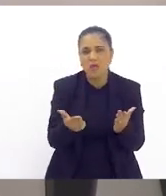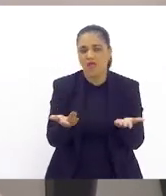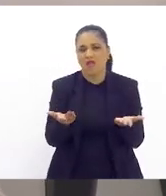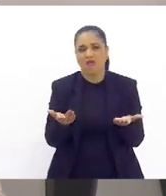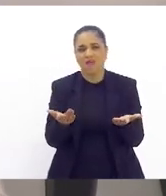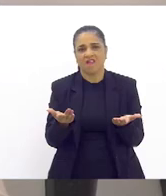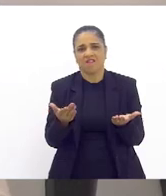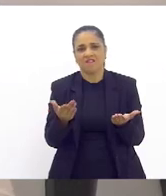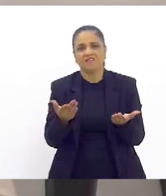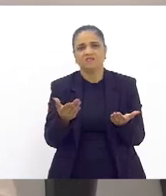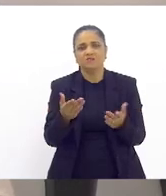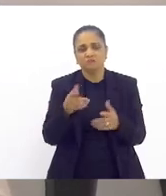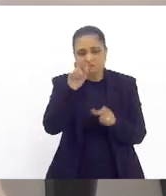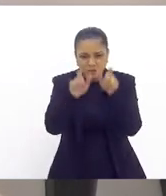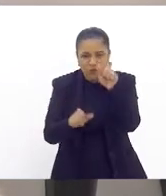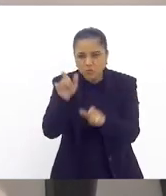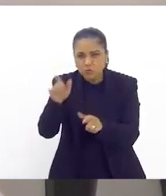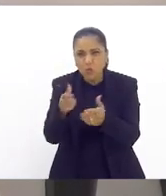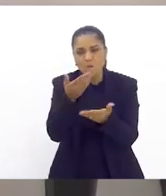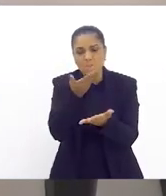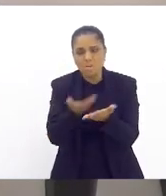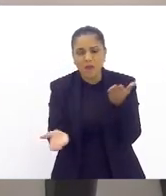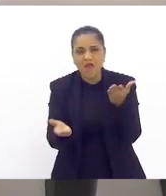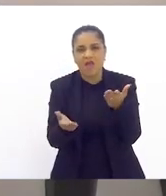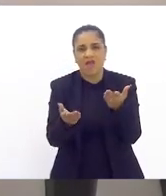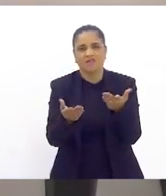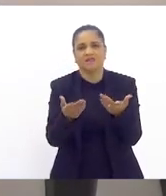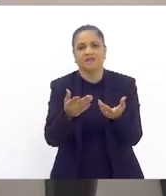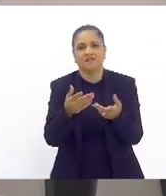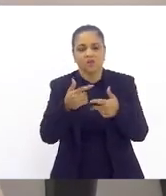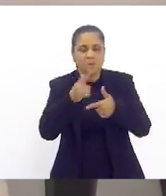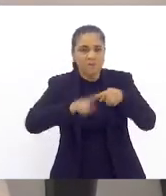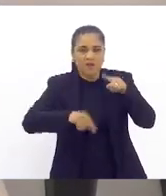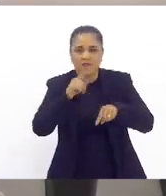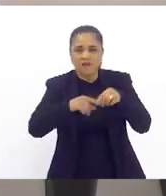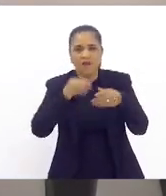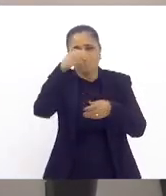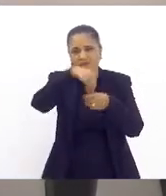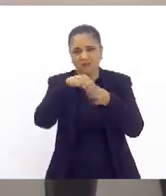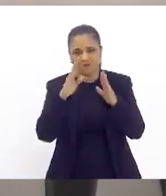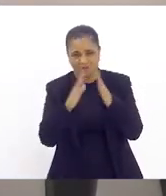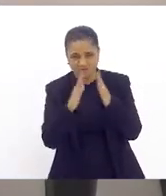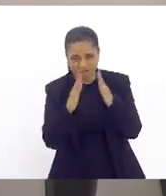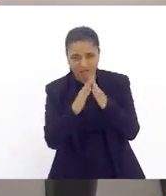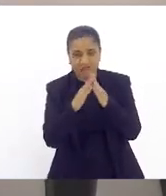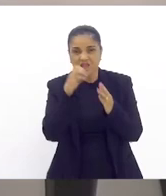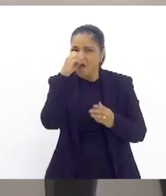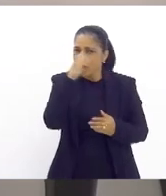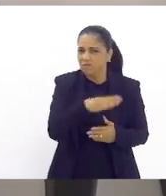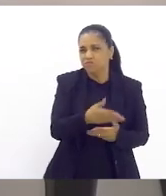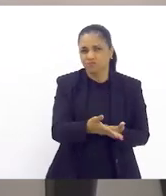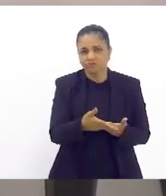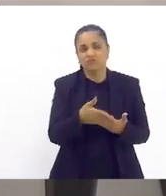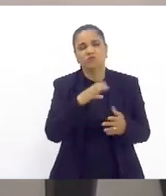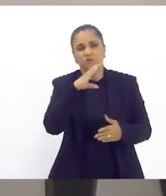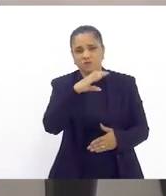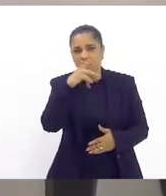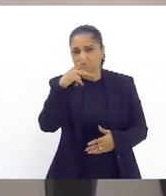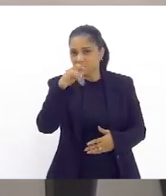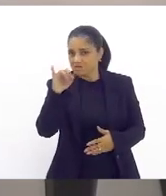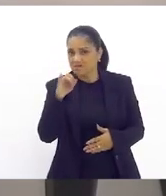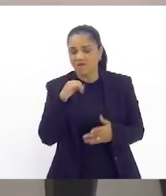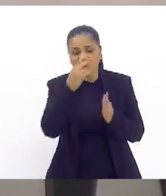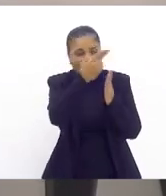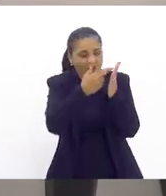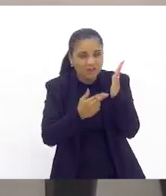perderem suas coisas dentro de casa além das cobranças abusivas que continuam então a CPI tem um relatório de encaminhamentos